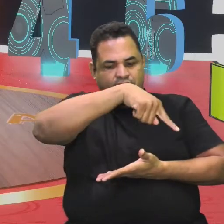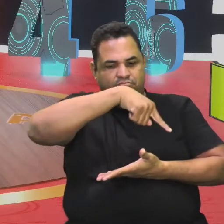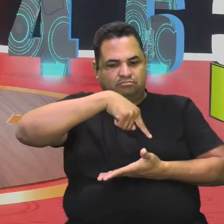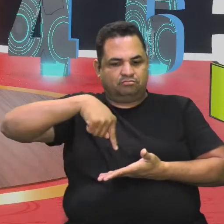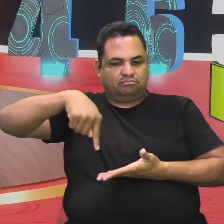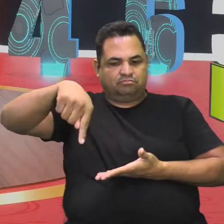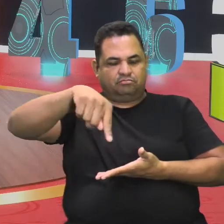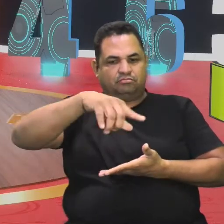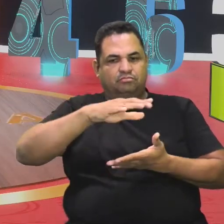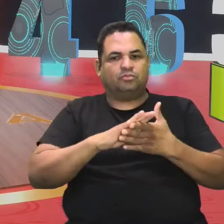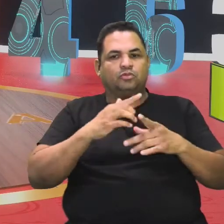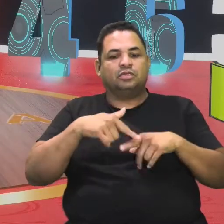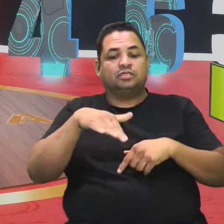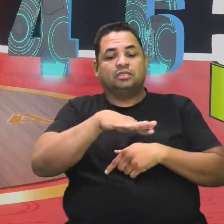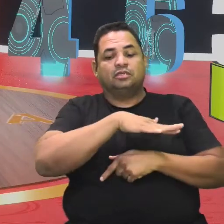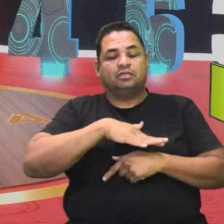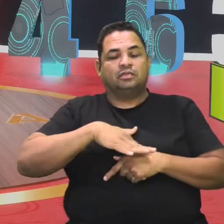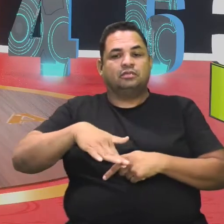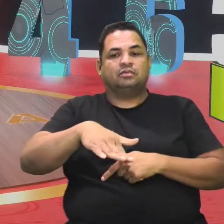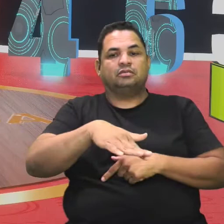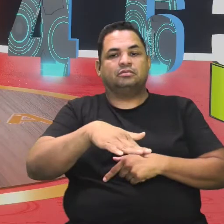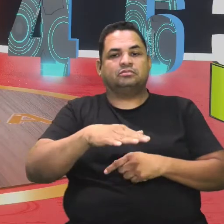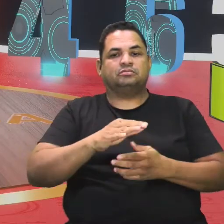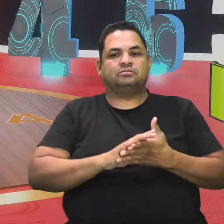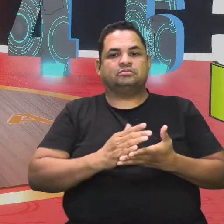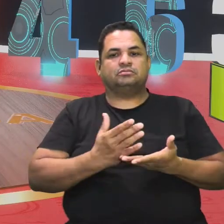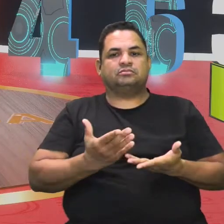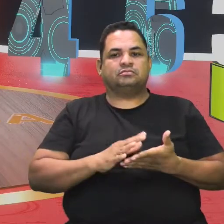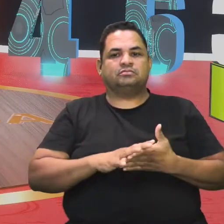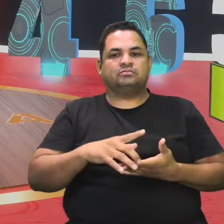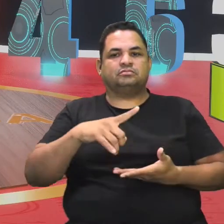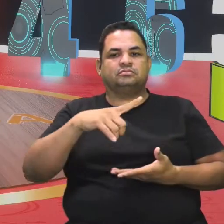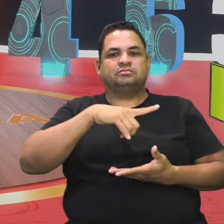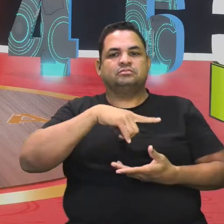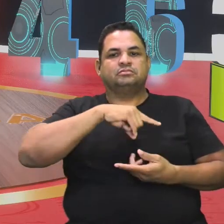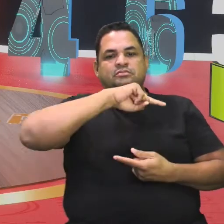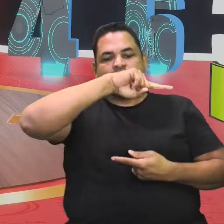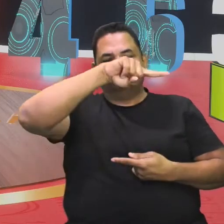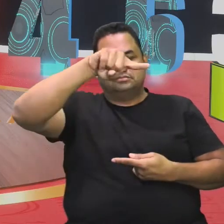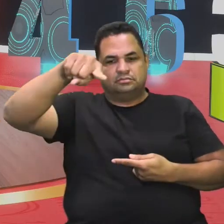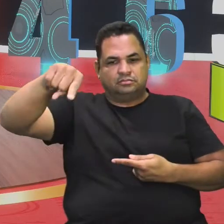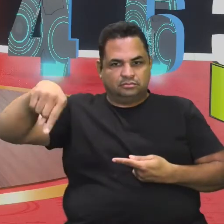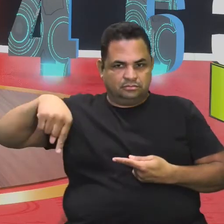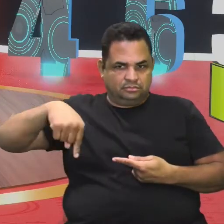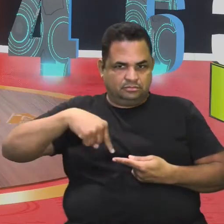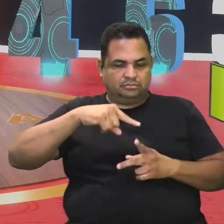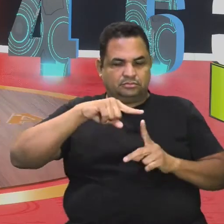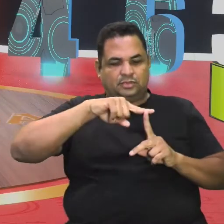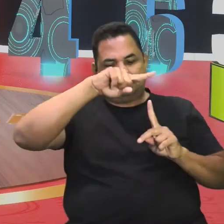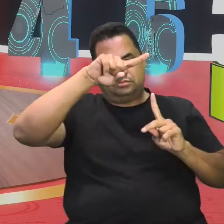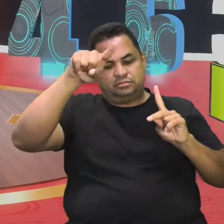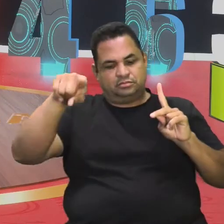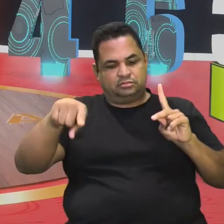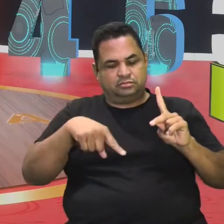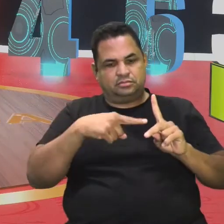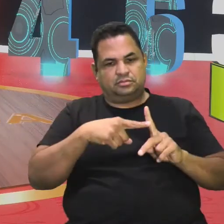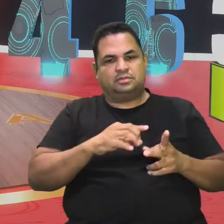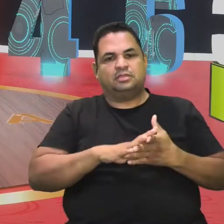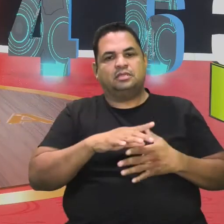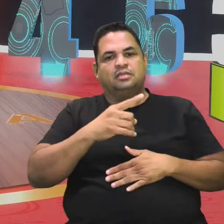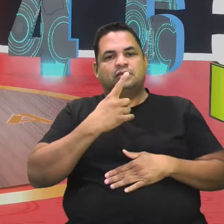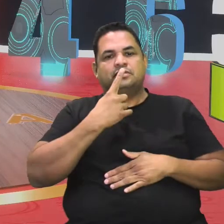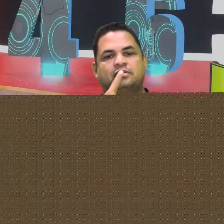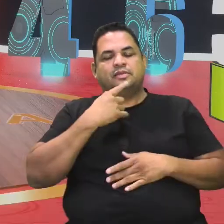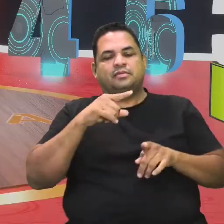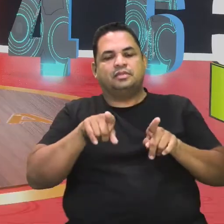círculo, porque tem área. Mas a bordinha mas que está rodeada com a circunferência vermelha e amarela. Isso mesmo.